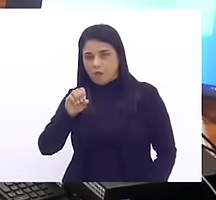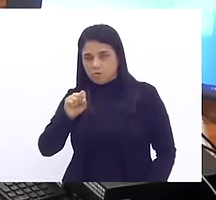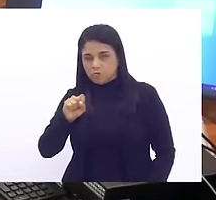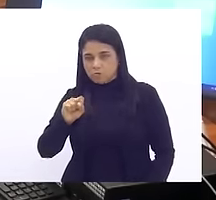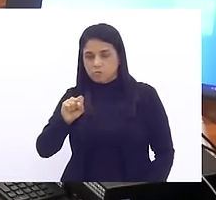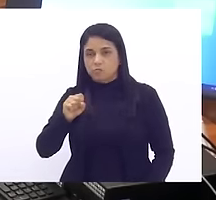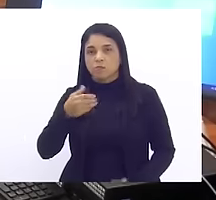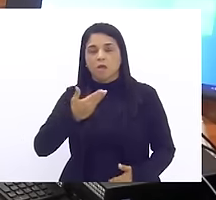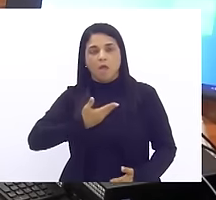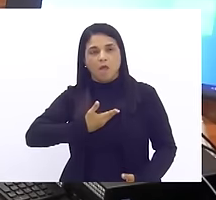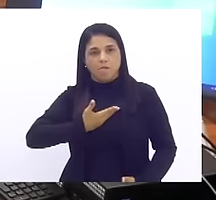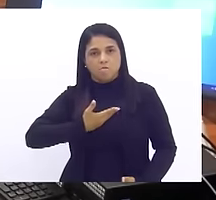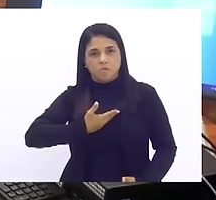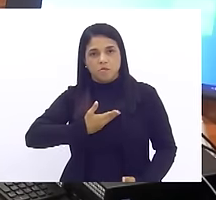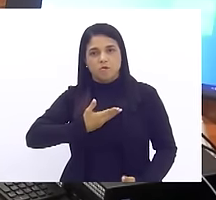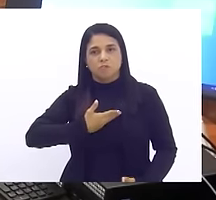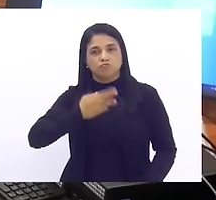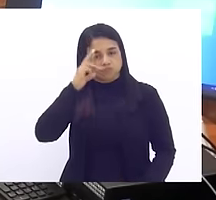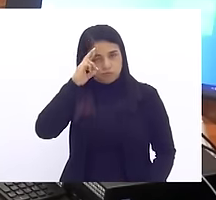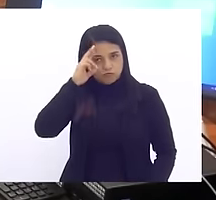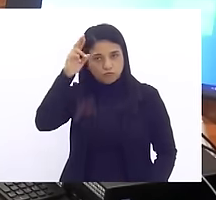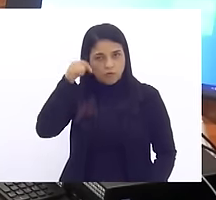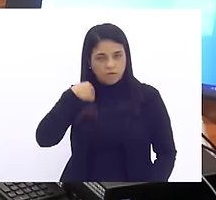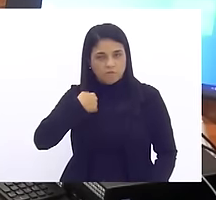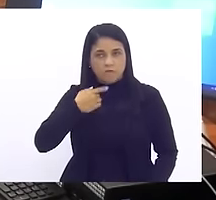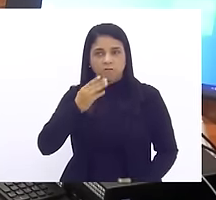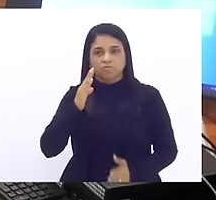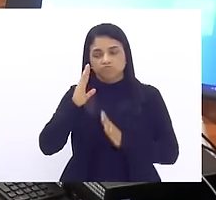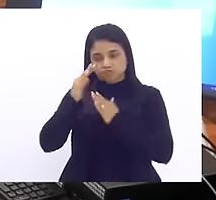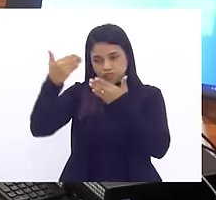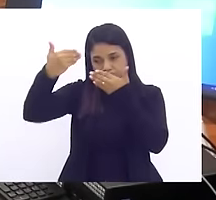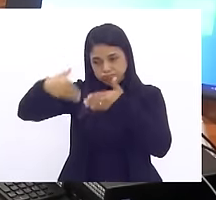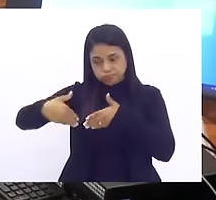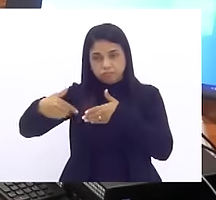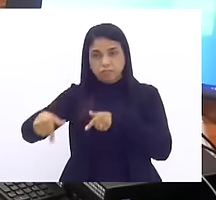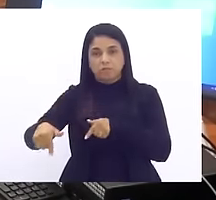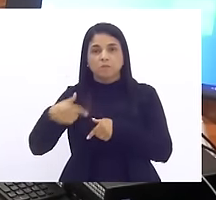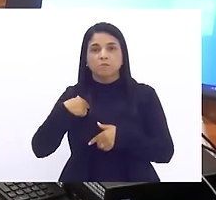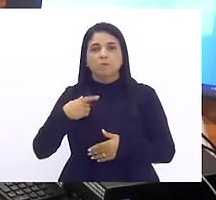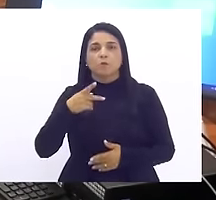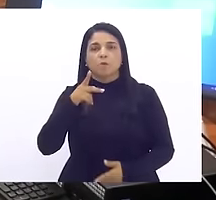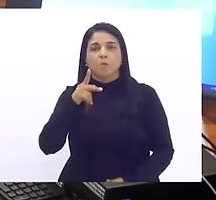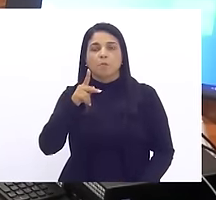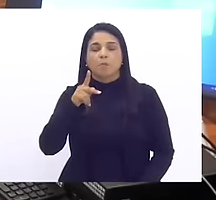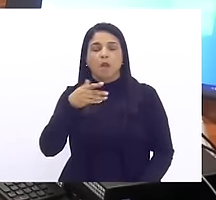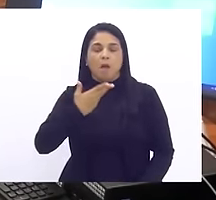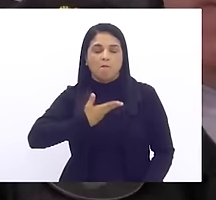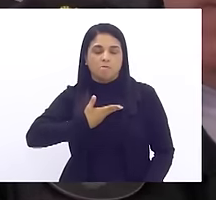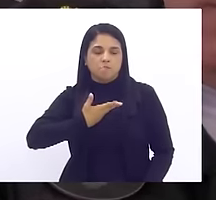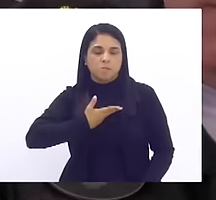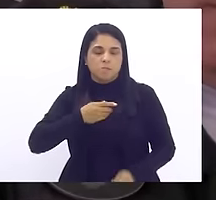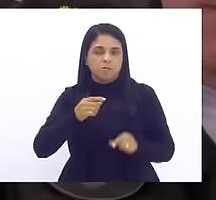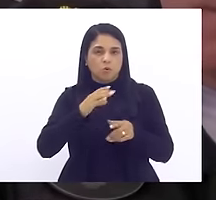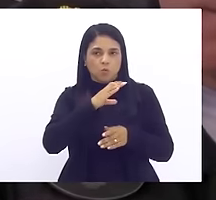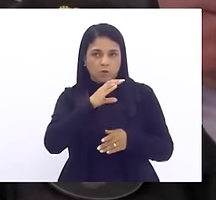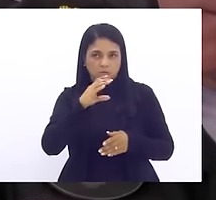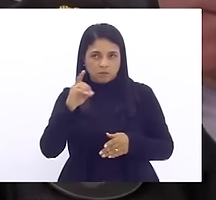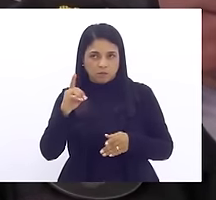amigo sobre a tutela do Corredor Dr Gláucio Paes também meu chefe direto amigo